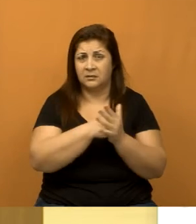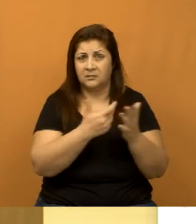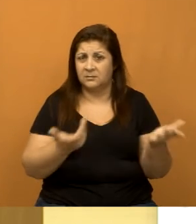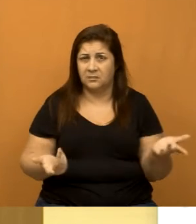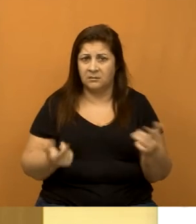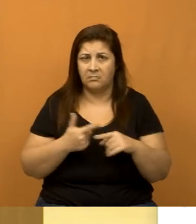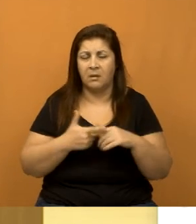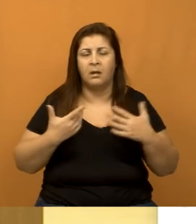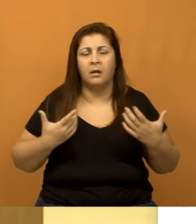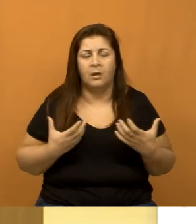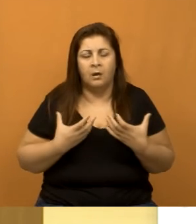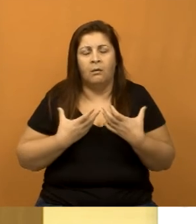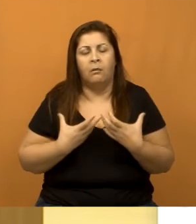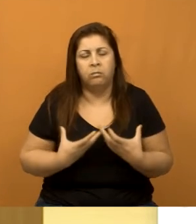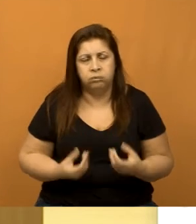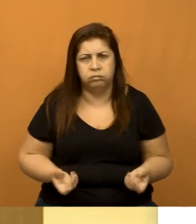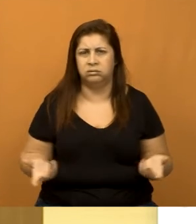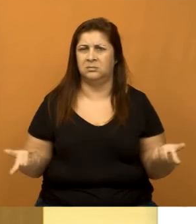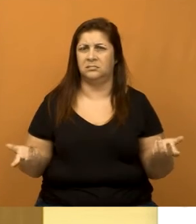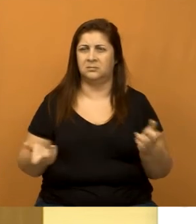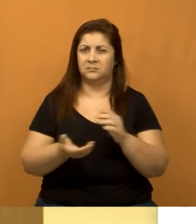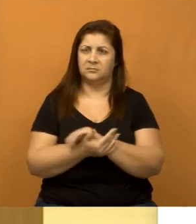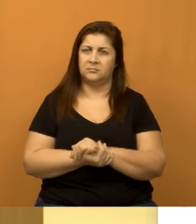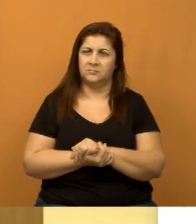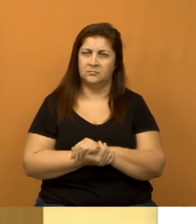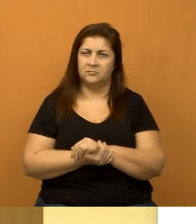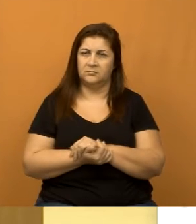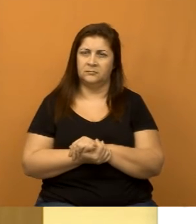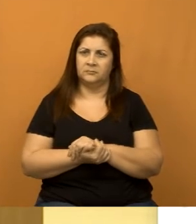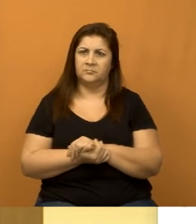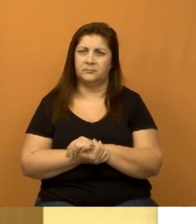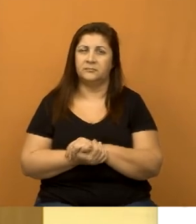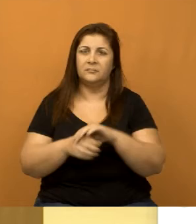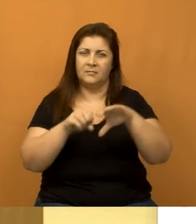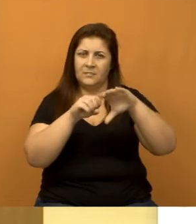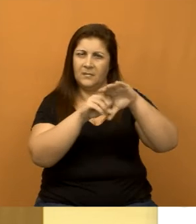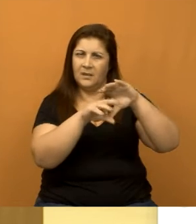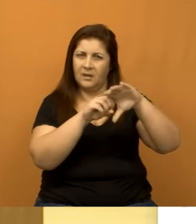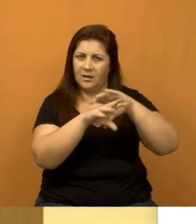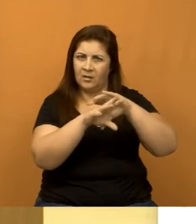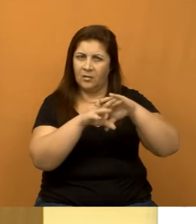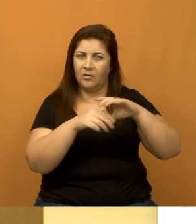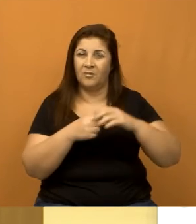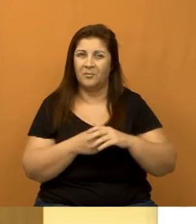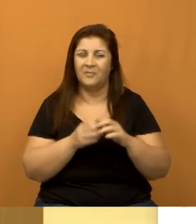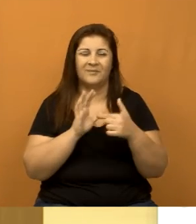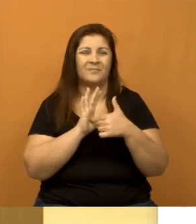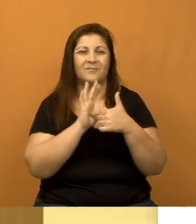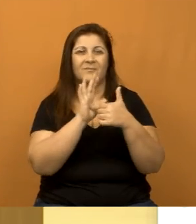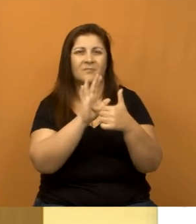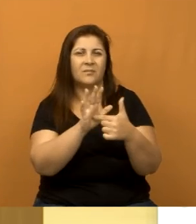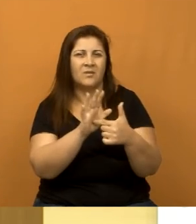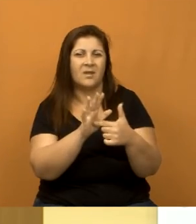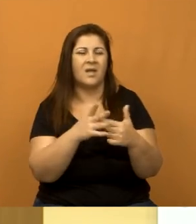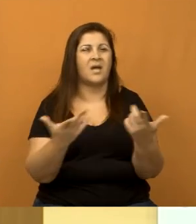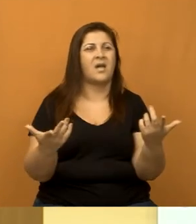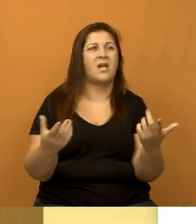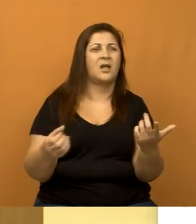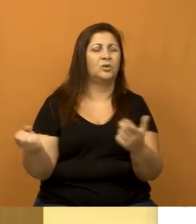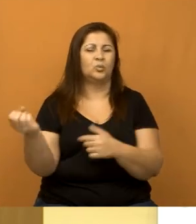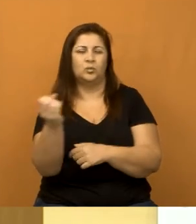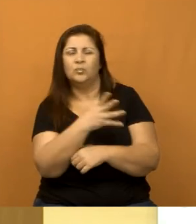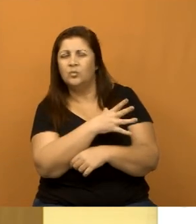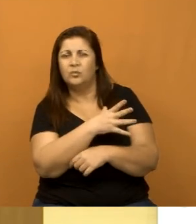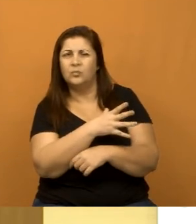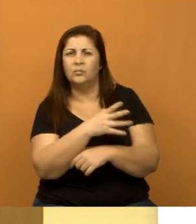acidentes? Então foram assim alterações em que a Rede Globo, em que a grande mídia vendeu que vai modernizar, que vai